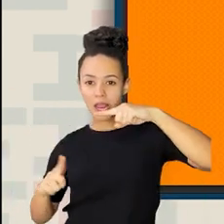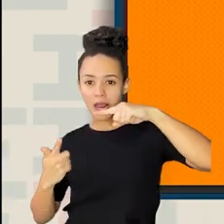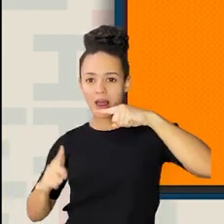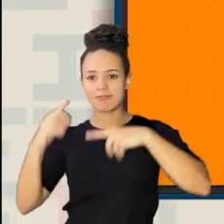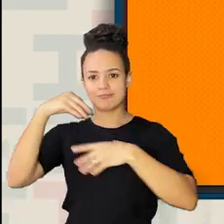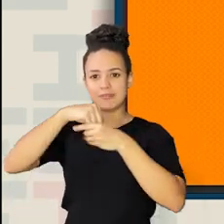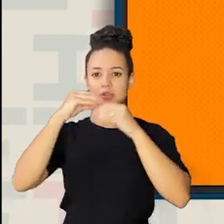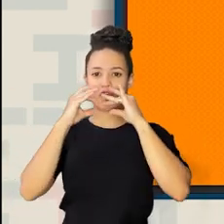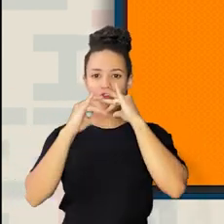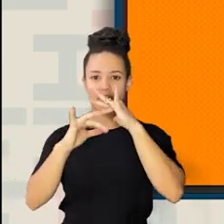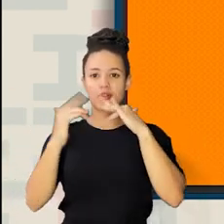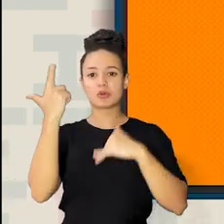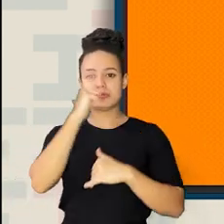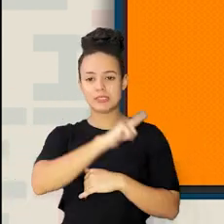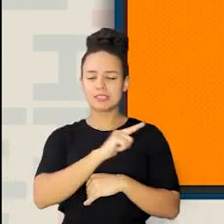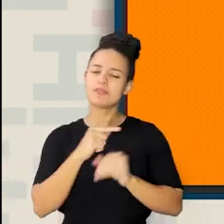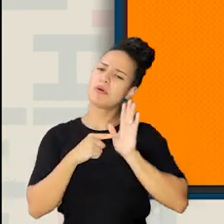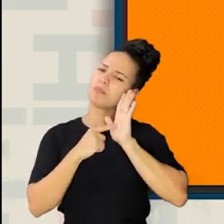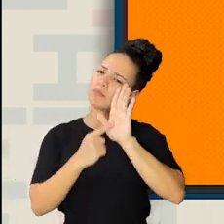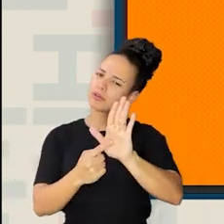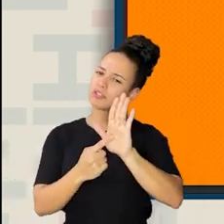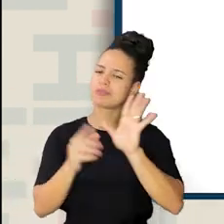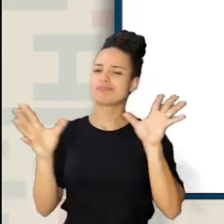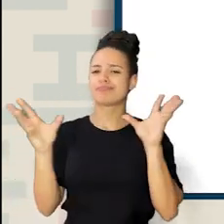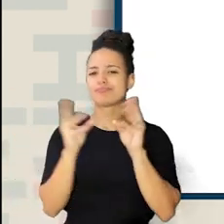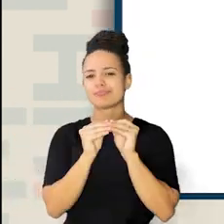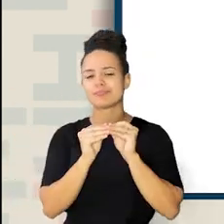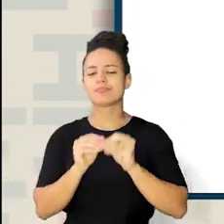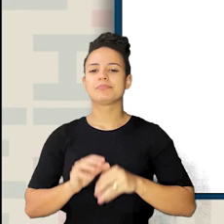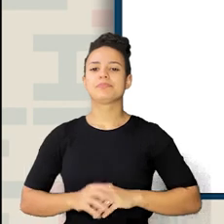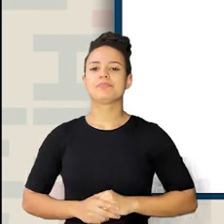flauta, tá bom? Vou mostrar para vocês.